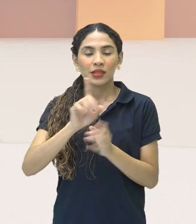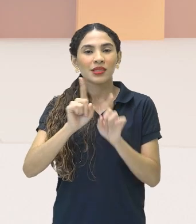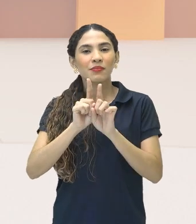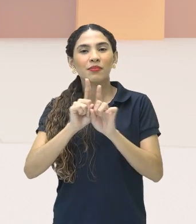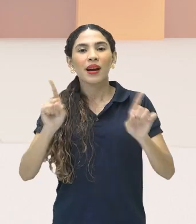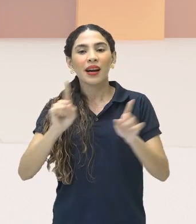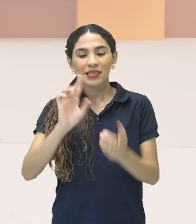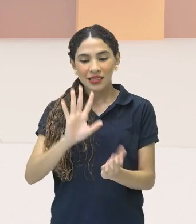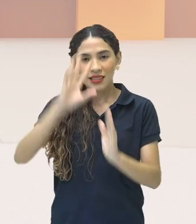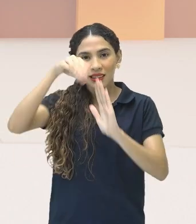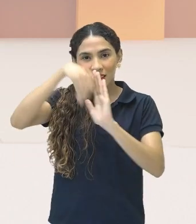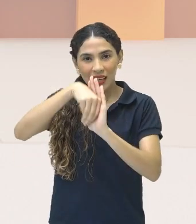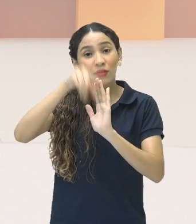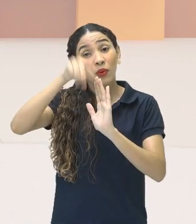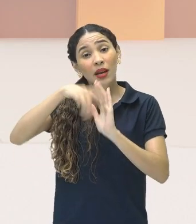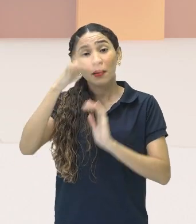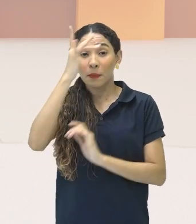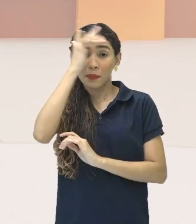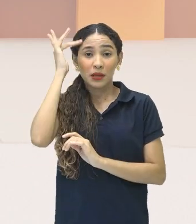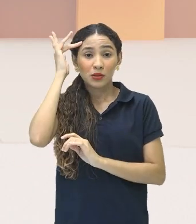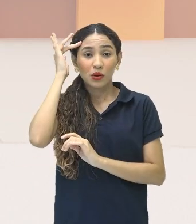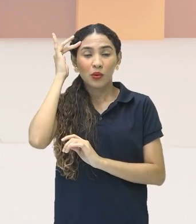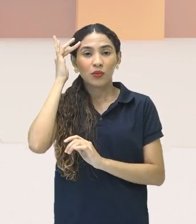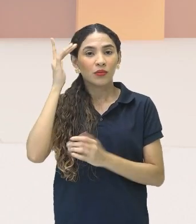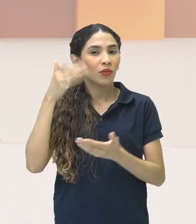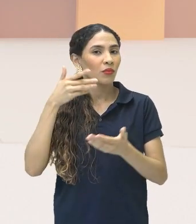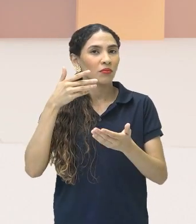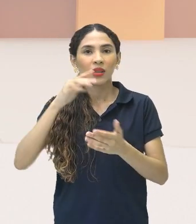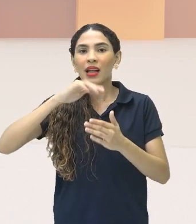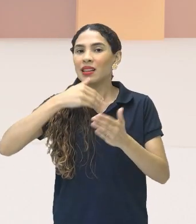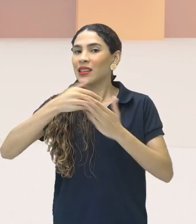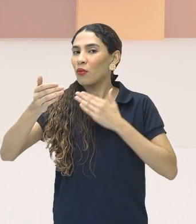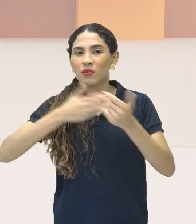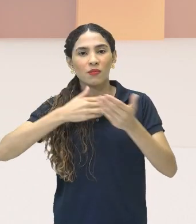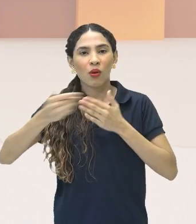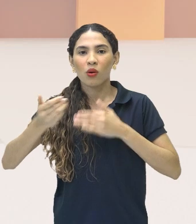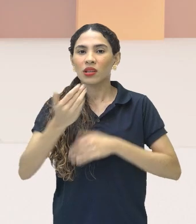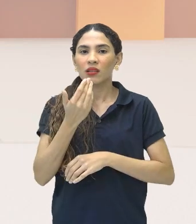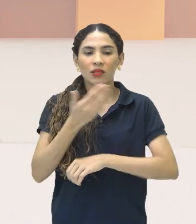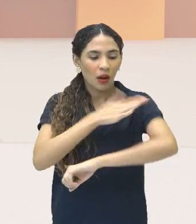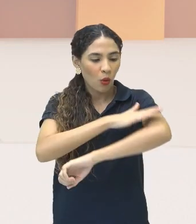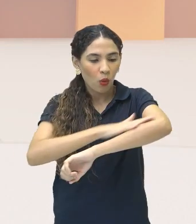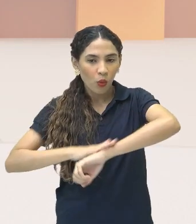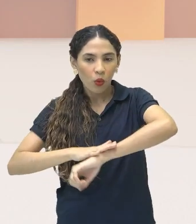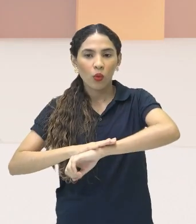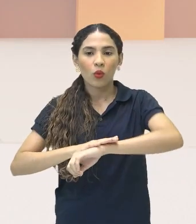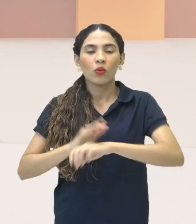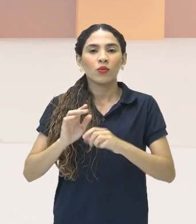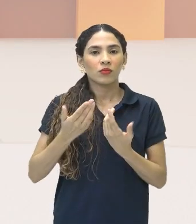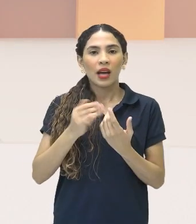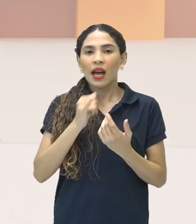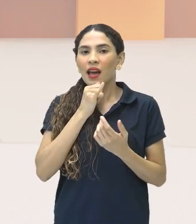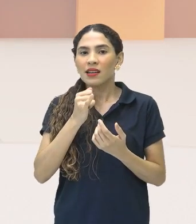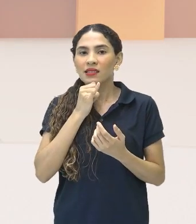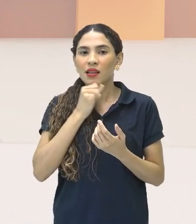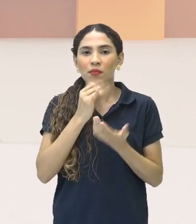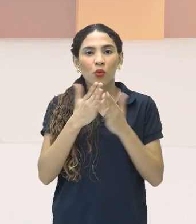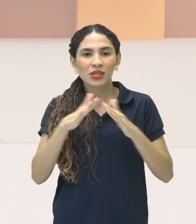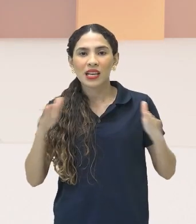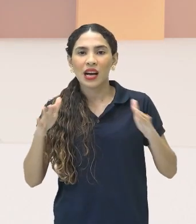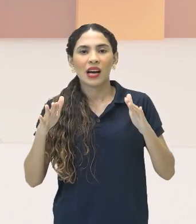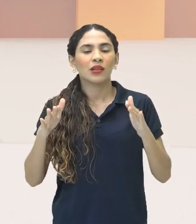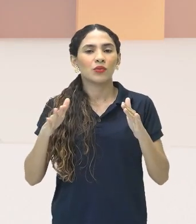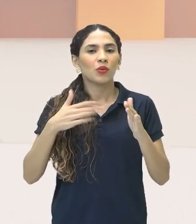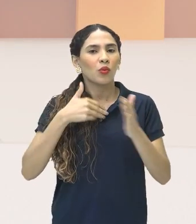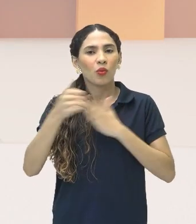quem está ali são pessoas. Não importa qual a cor, não importa qual o mar, não importa qual o oceano,